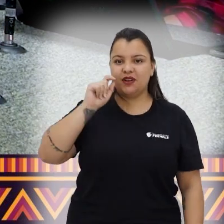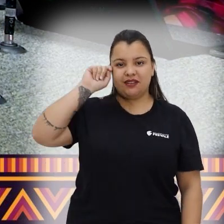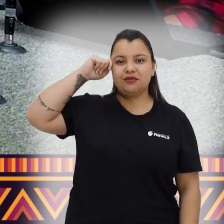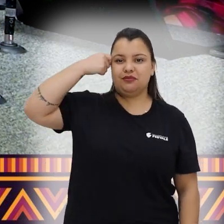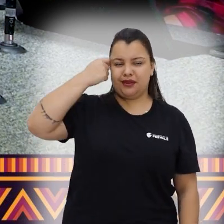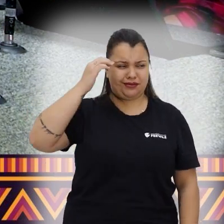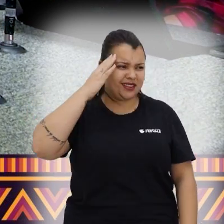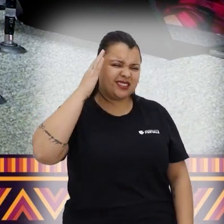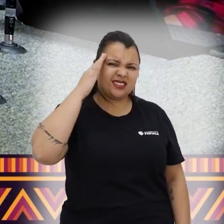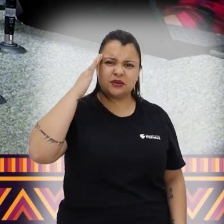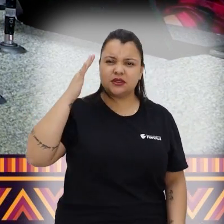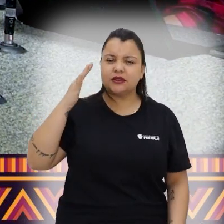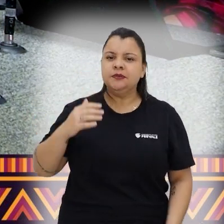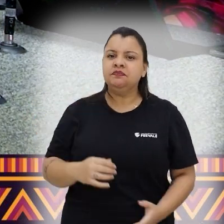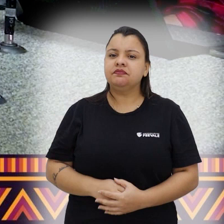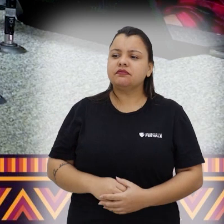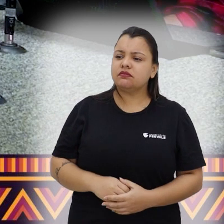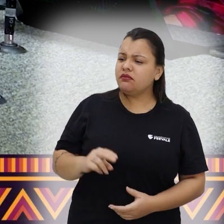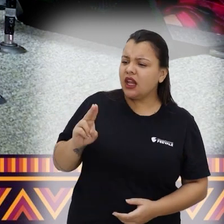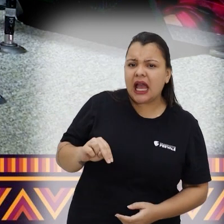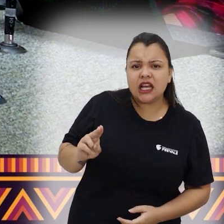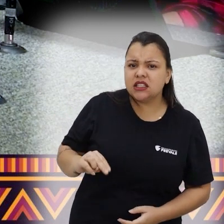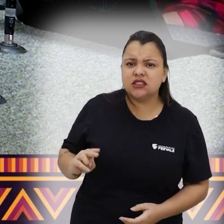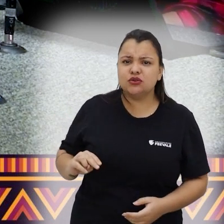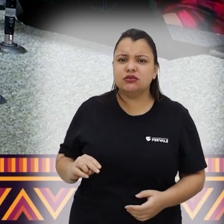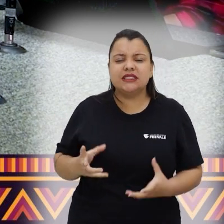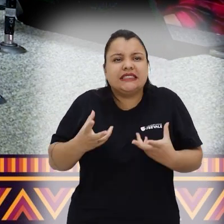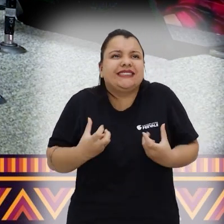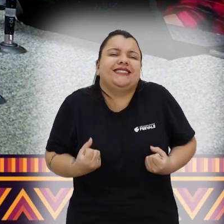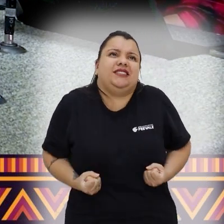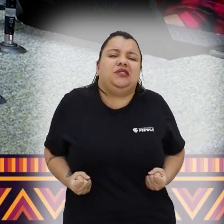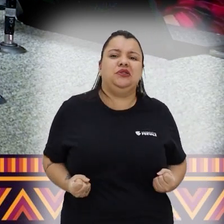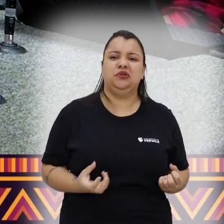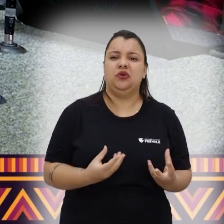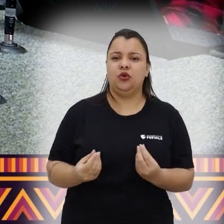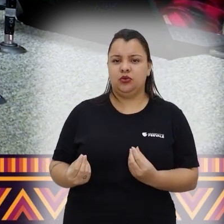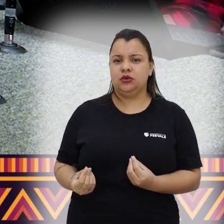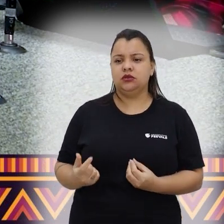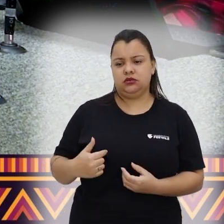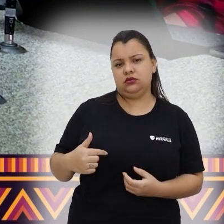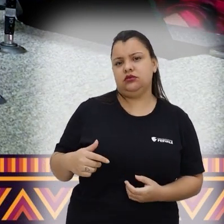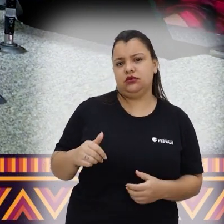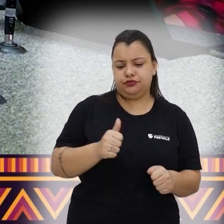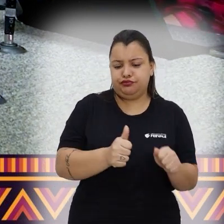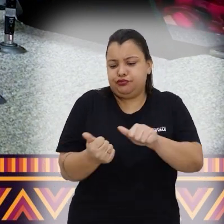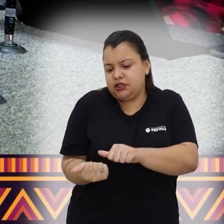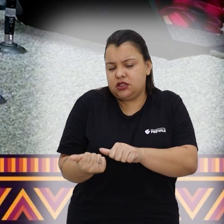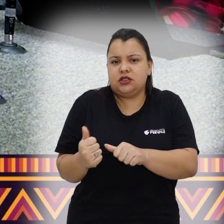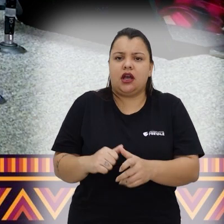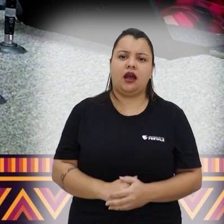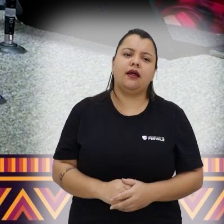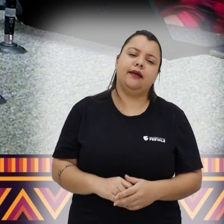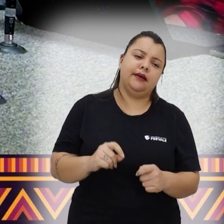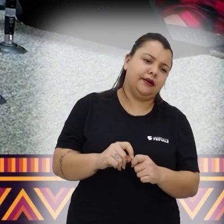sabe? Que nunca concordou muito. Eu fui batizada, tenho